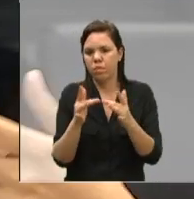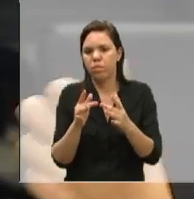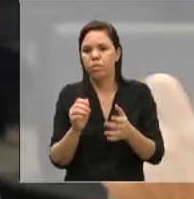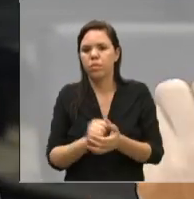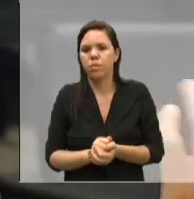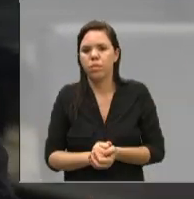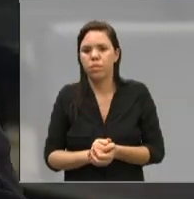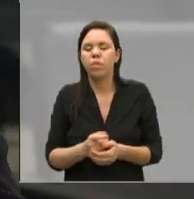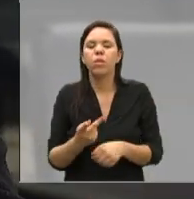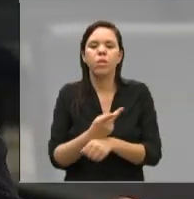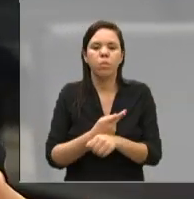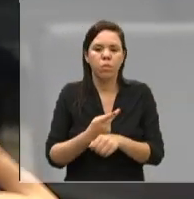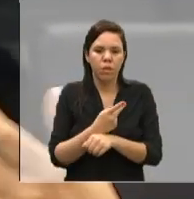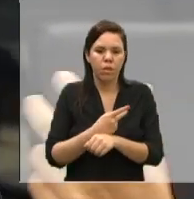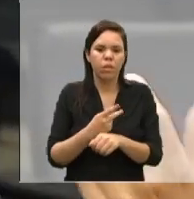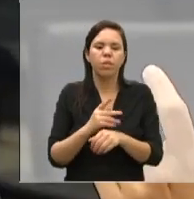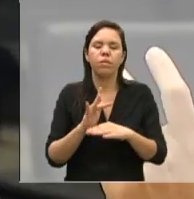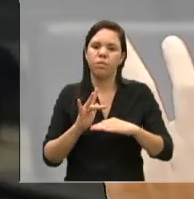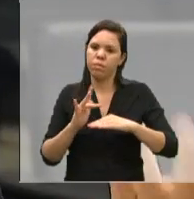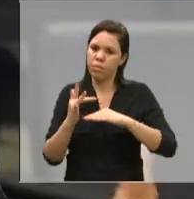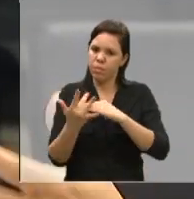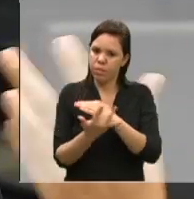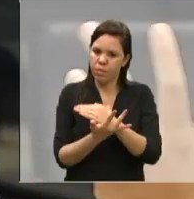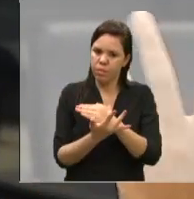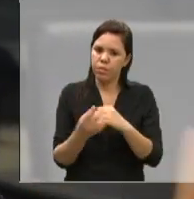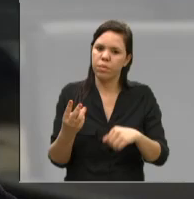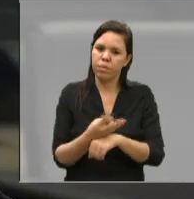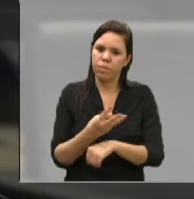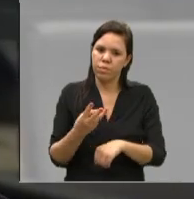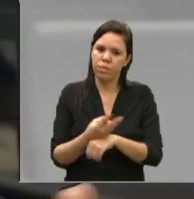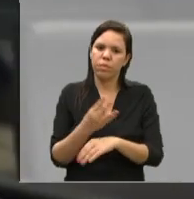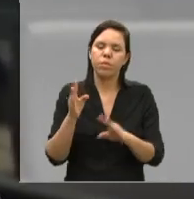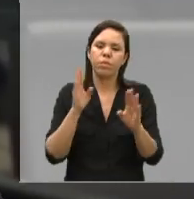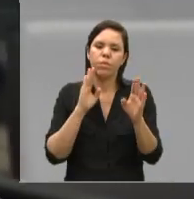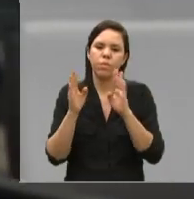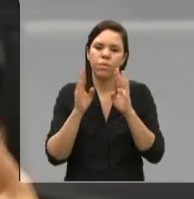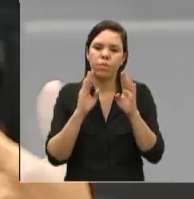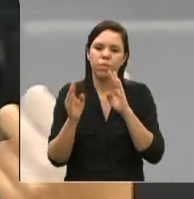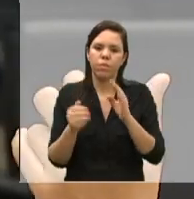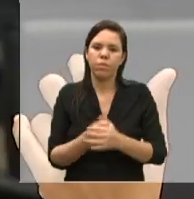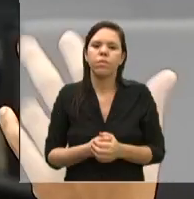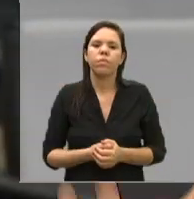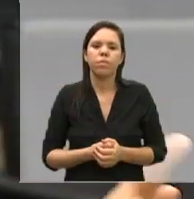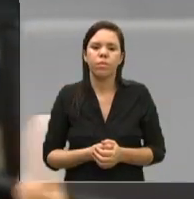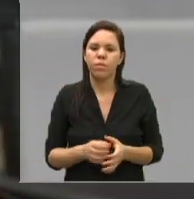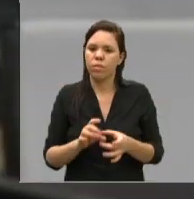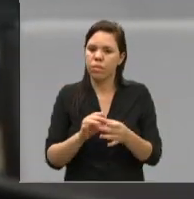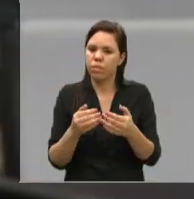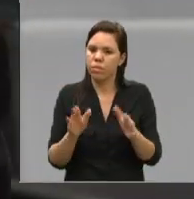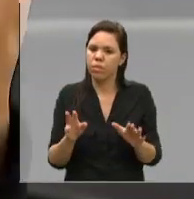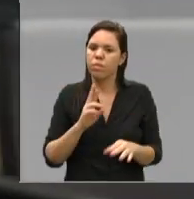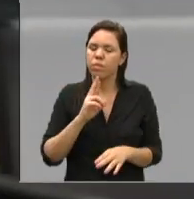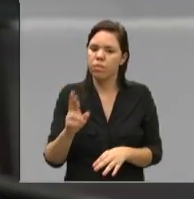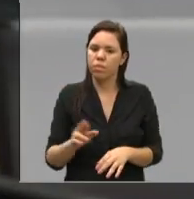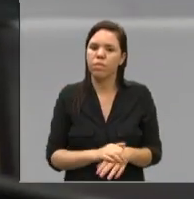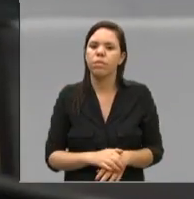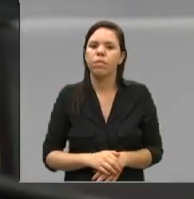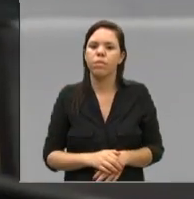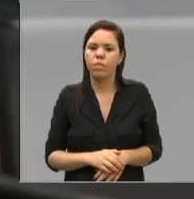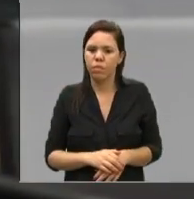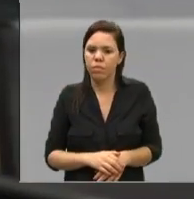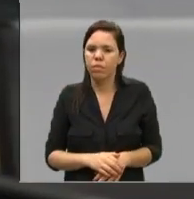gente, nos procurar pelas redes sociais, WhatsApp, Facebook, a gente está aí respondendo,